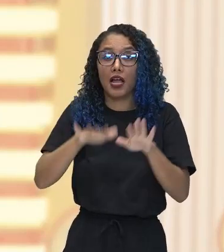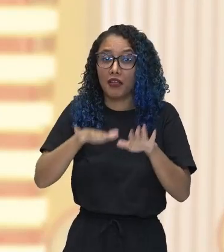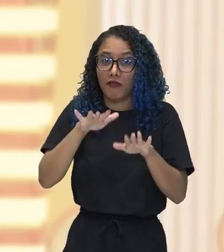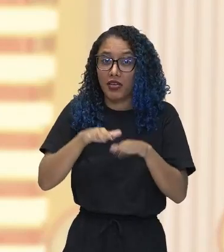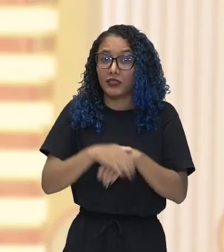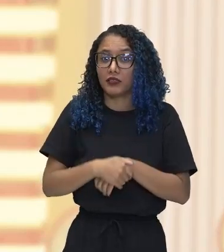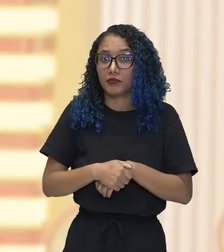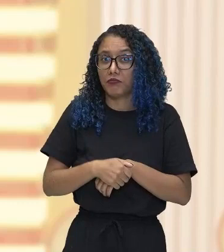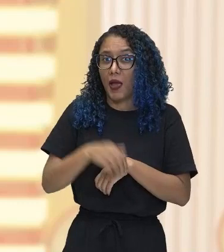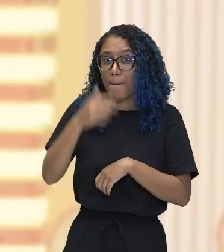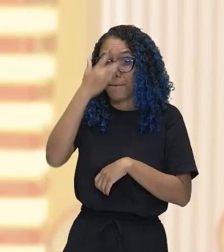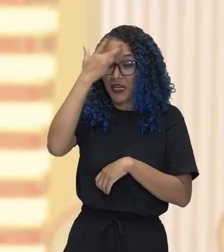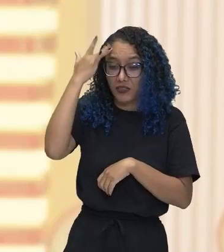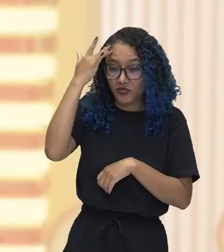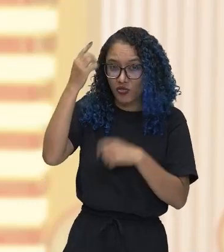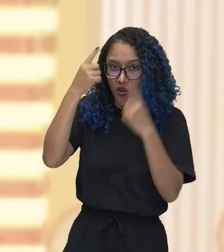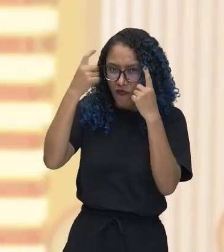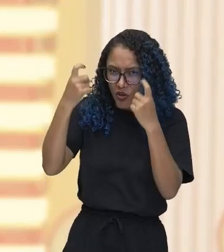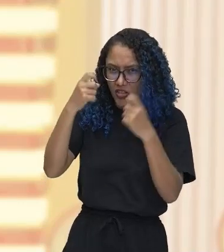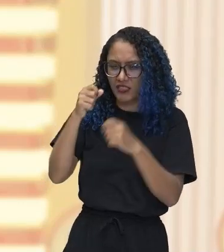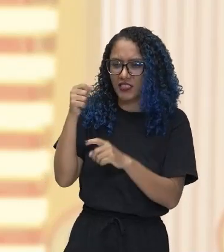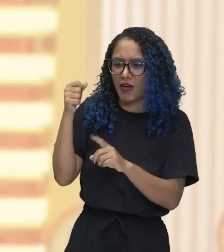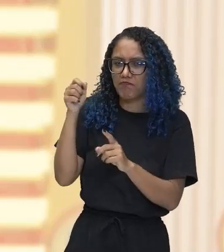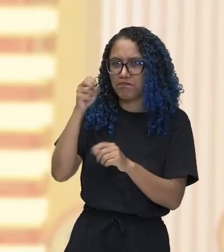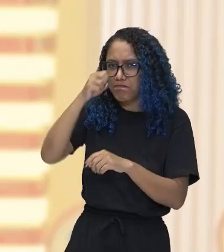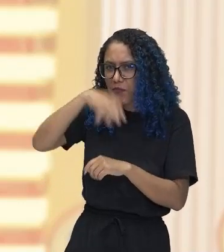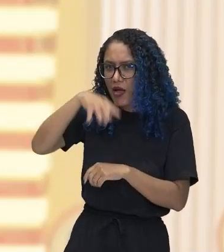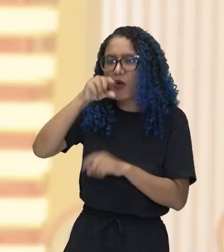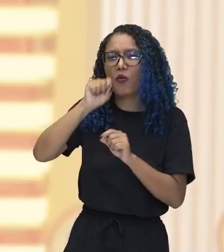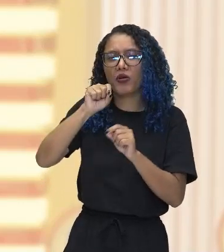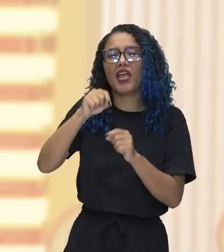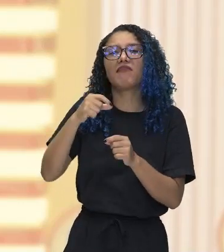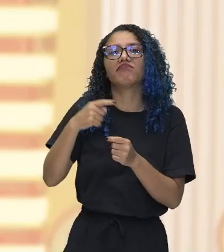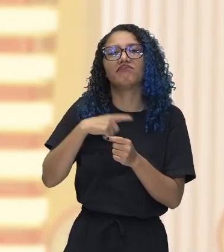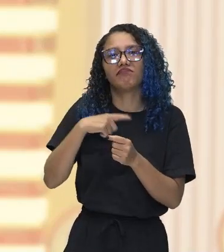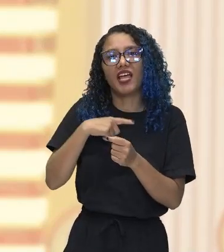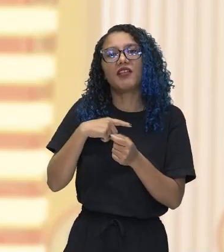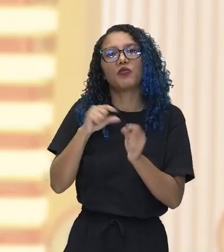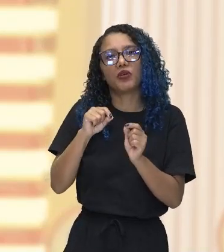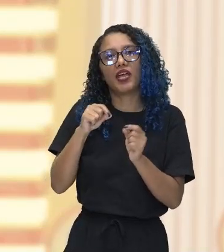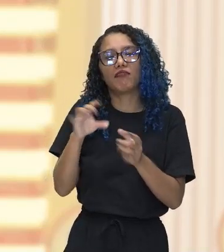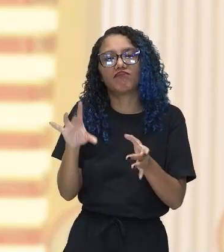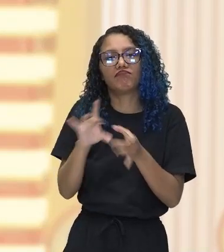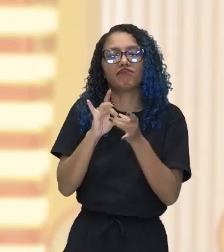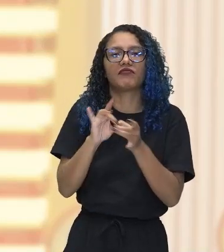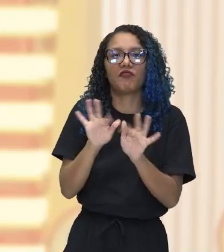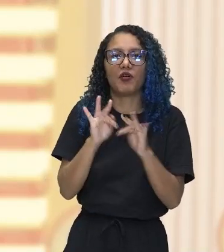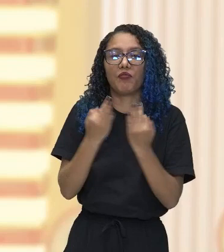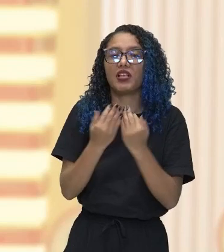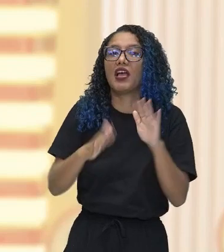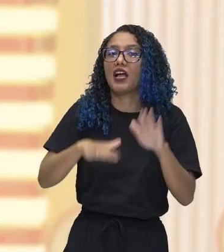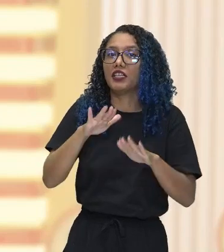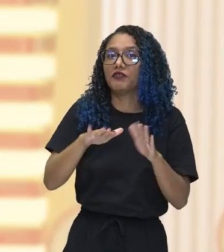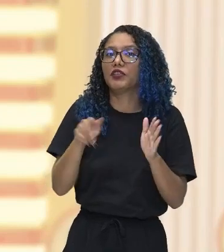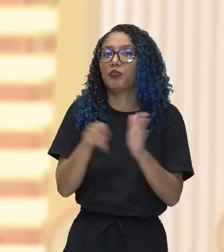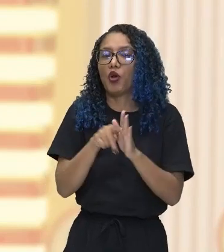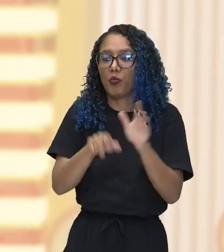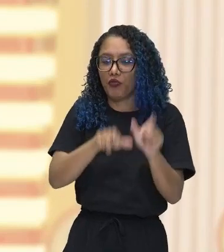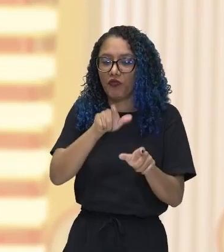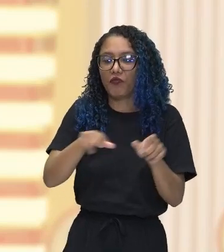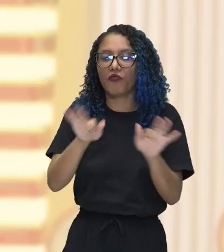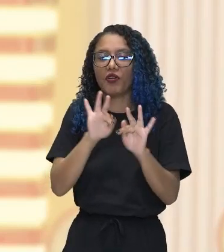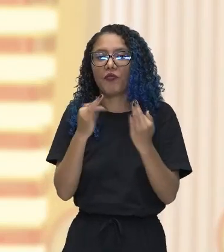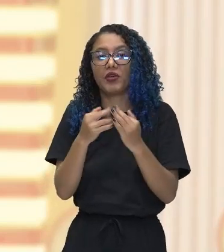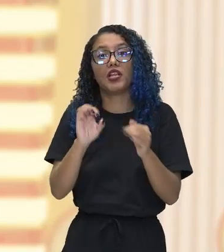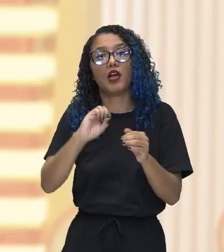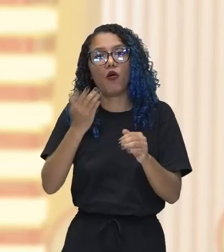estão muito próximos ali ao seio familiar. Às vezes, alguns parentes ou amigos próximos, então, aos pais ou